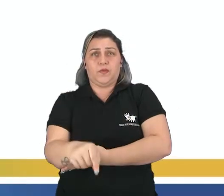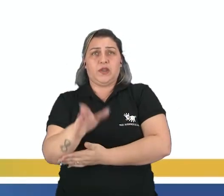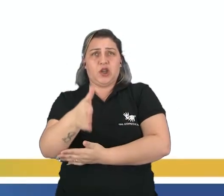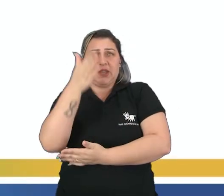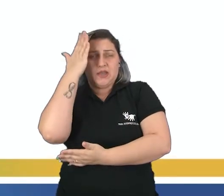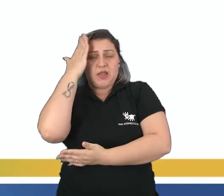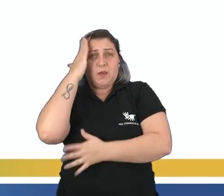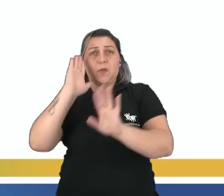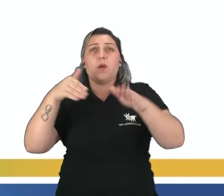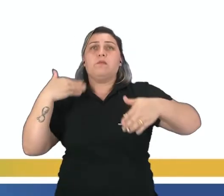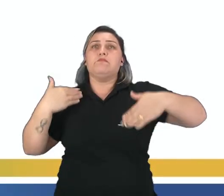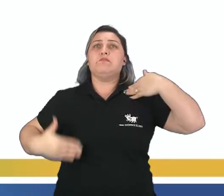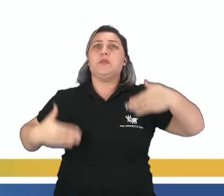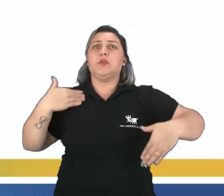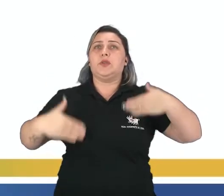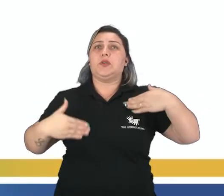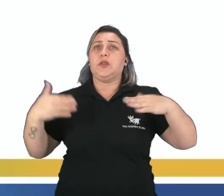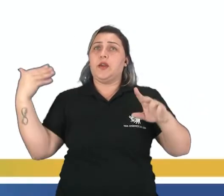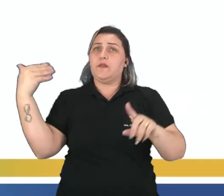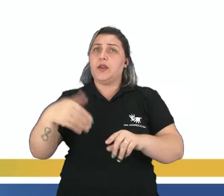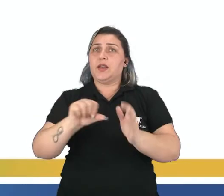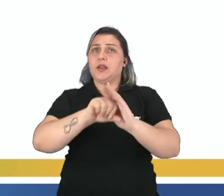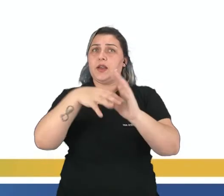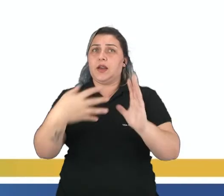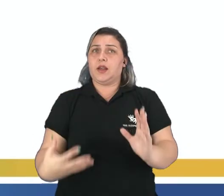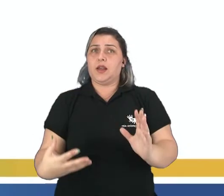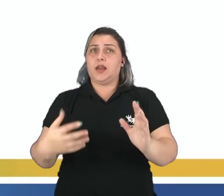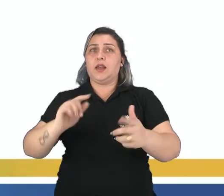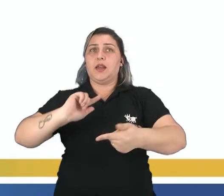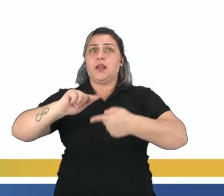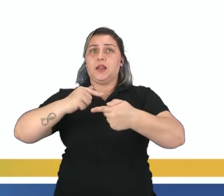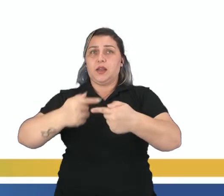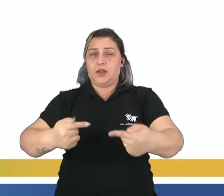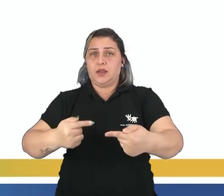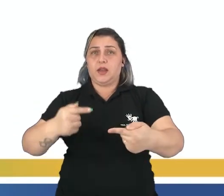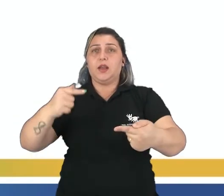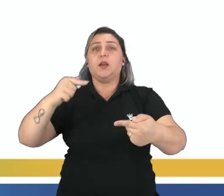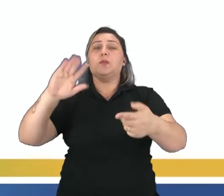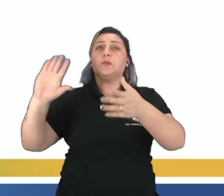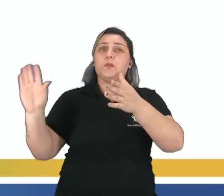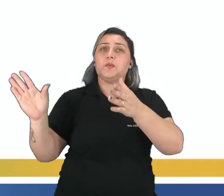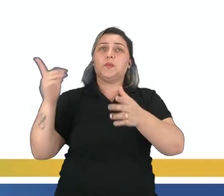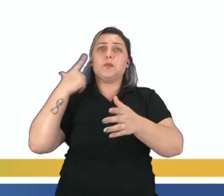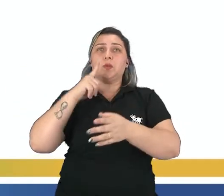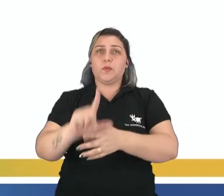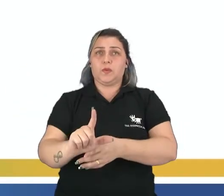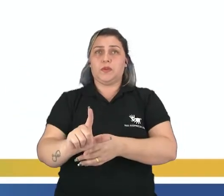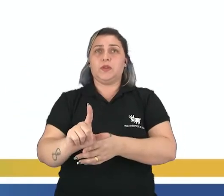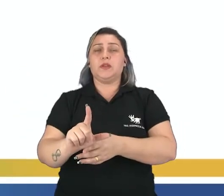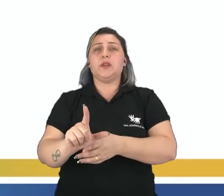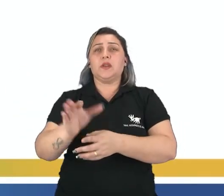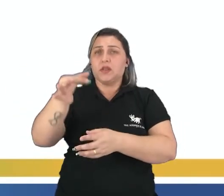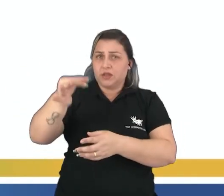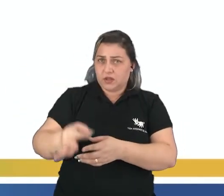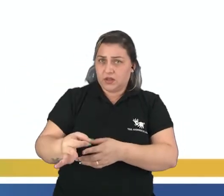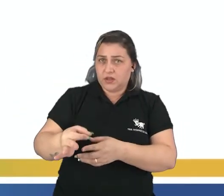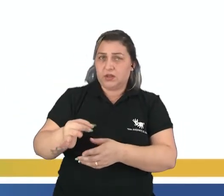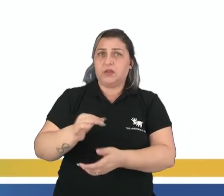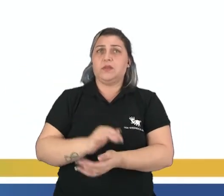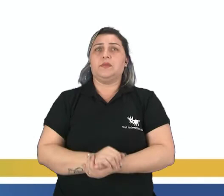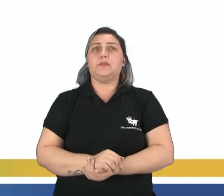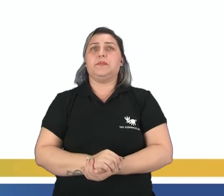fez no início. Você sabe quais são os biotipos físicos? Referem-se às características geneticamente herdadas,